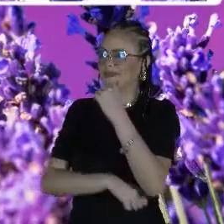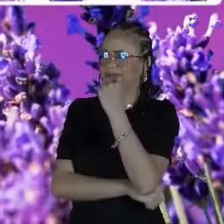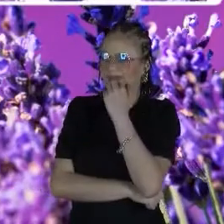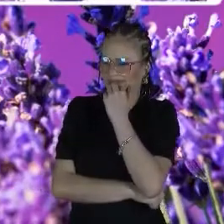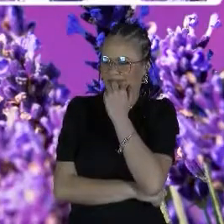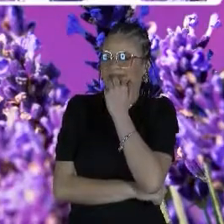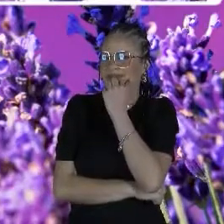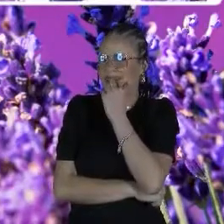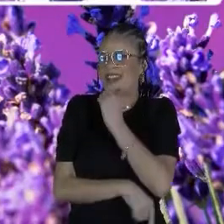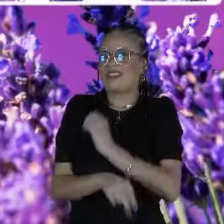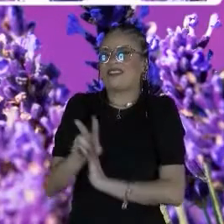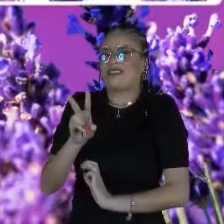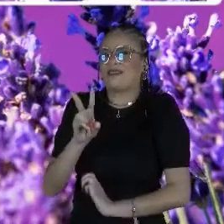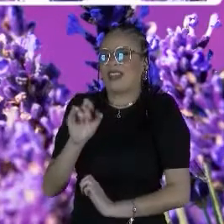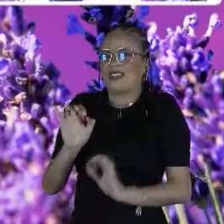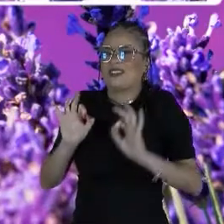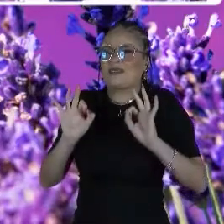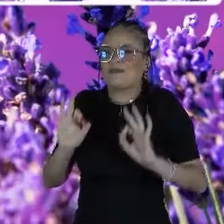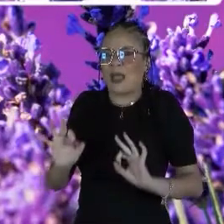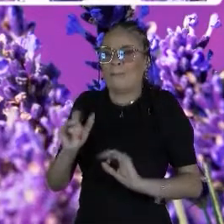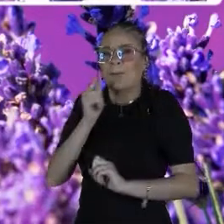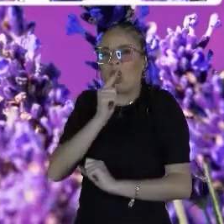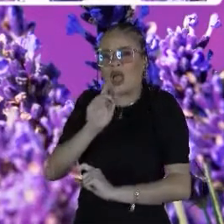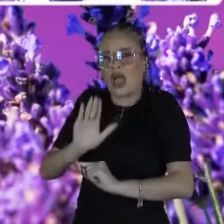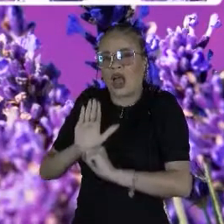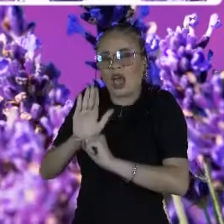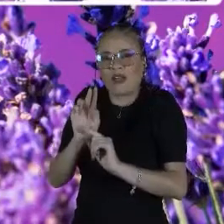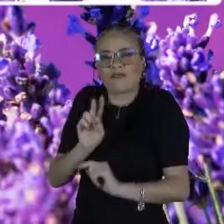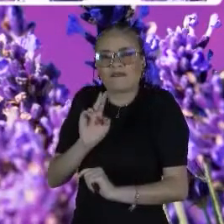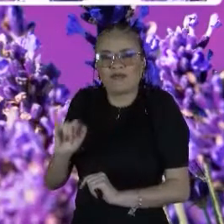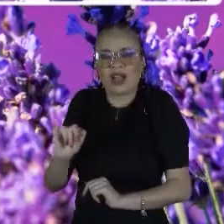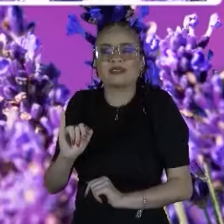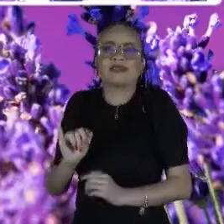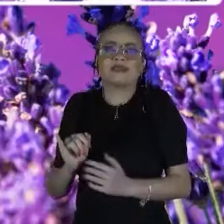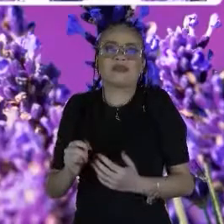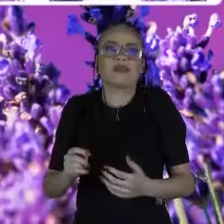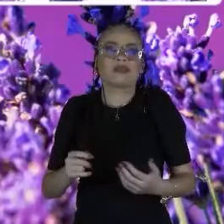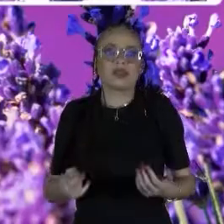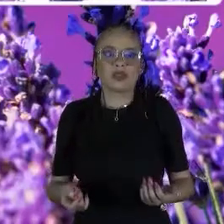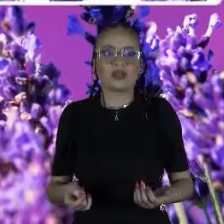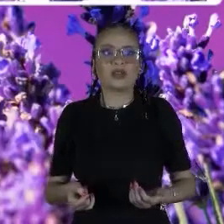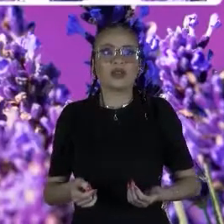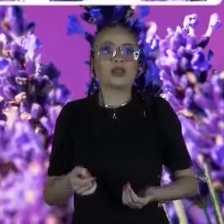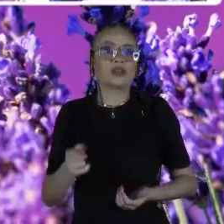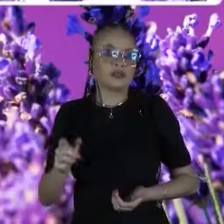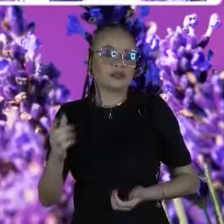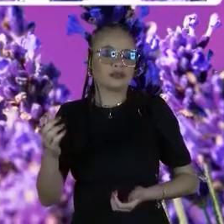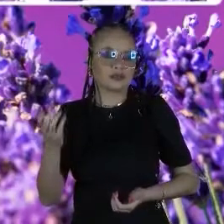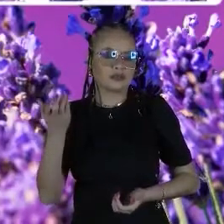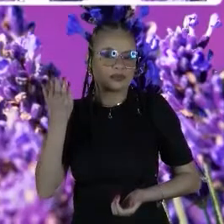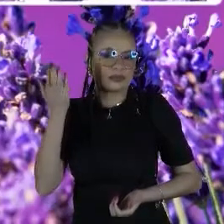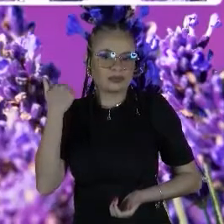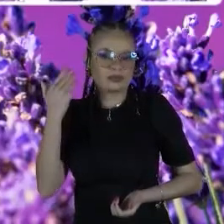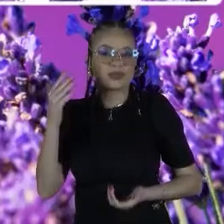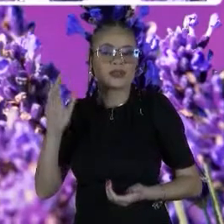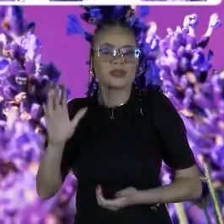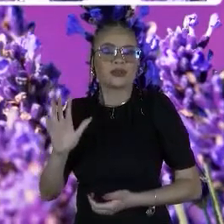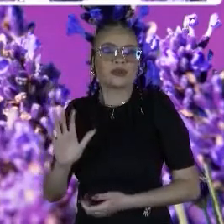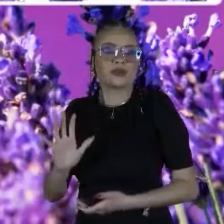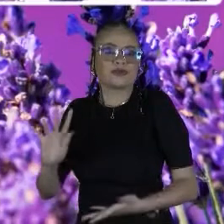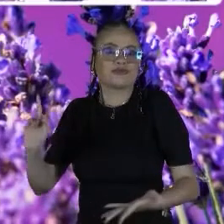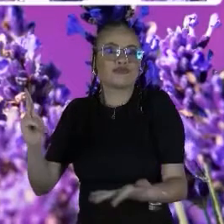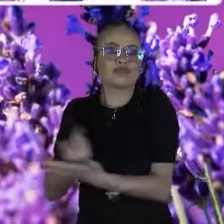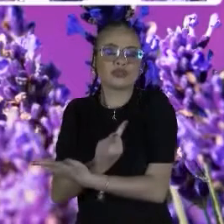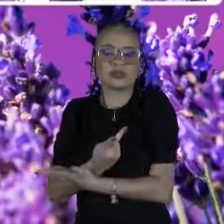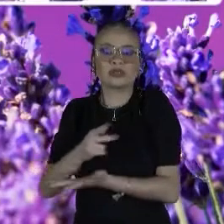realmente Será que o que vai funcionar e ela tinha sofrido uma queda e já vi um tempo que ela